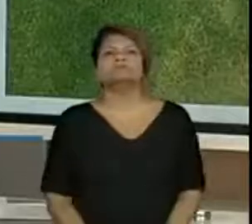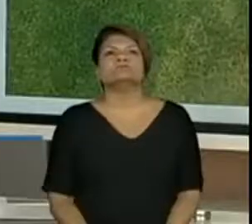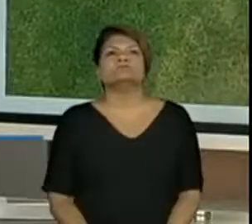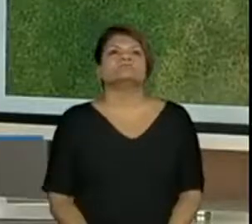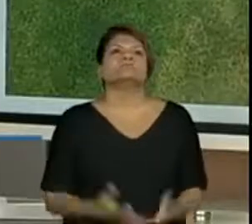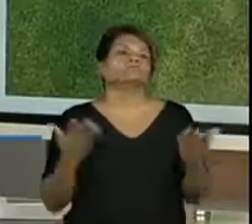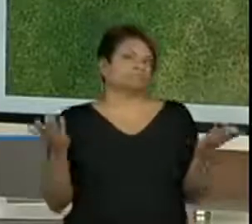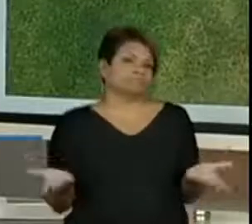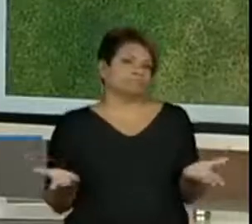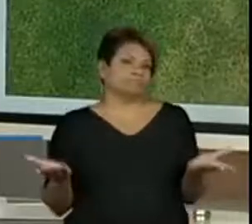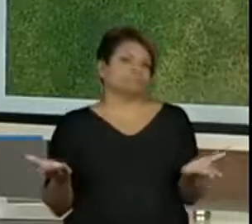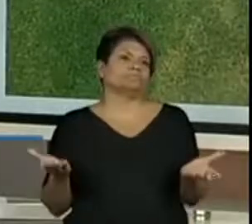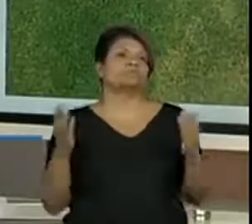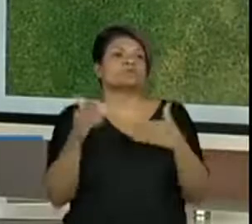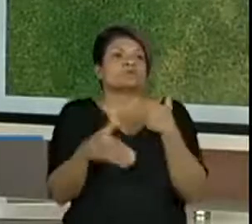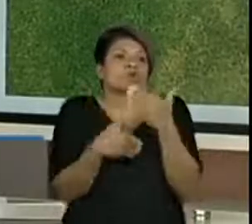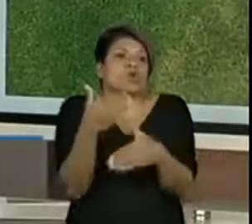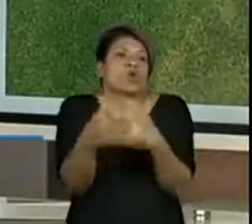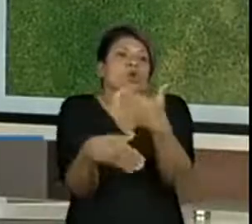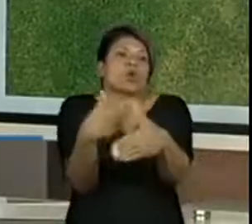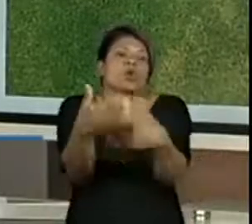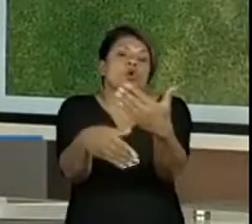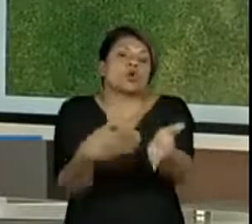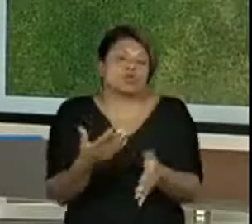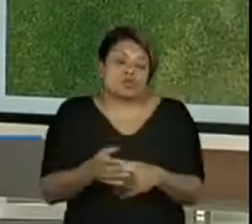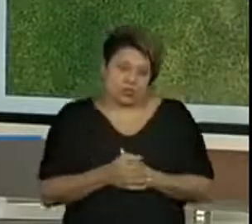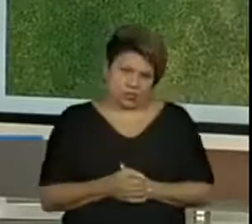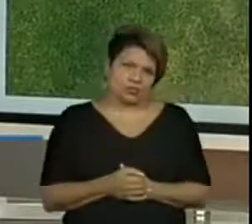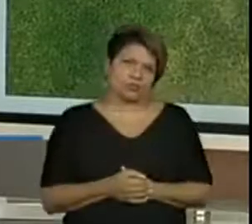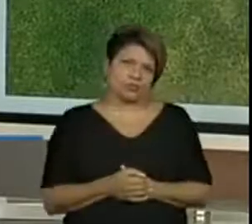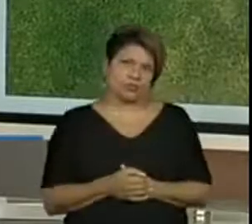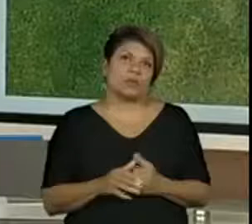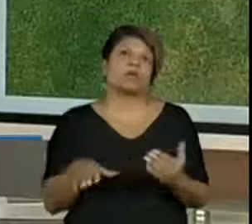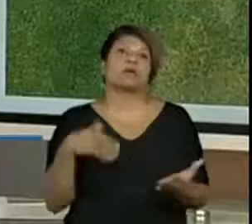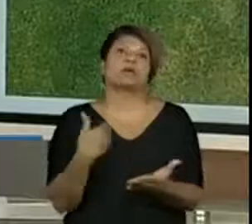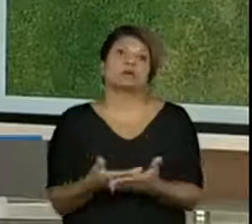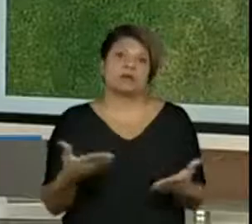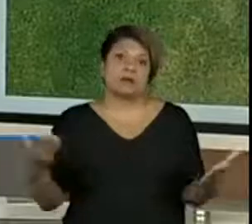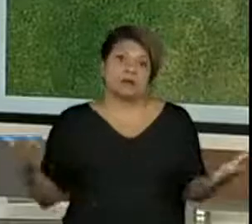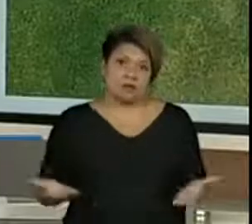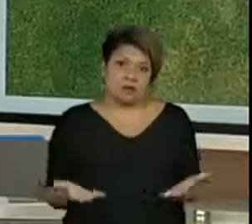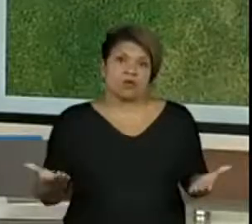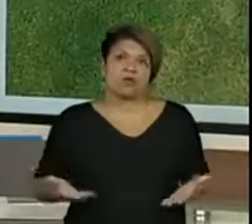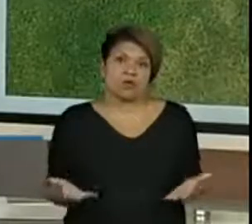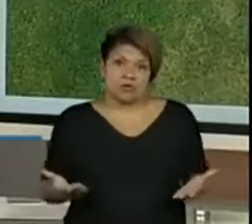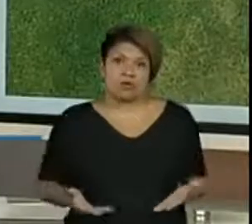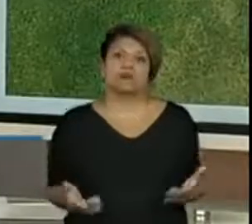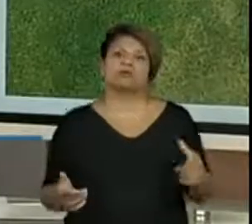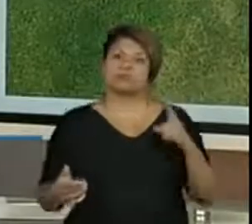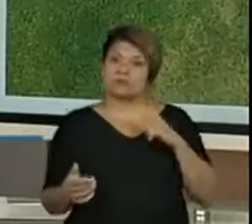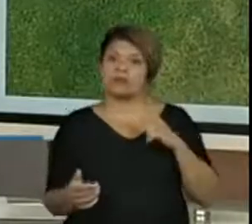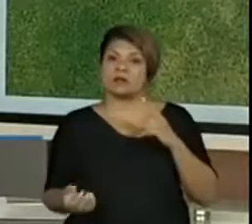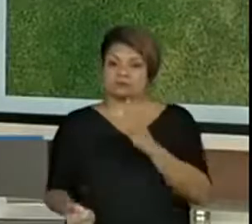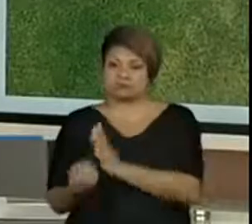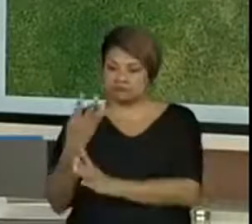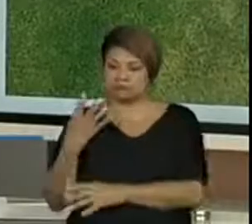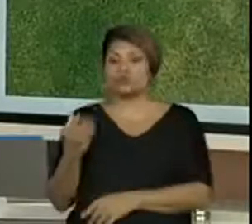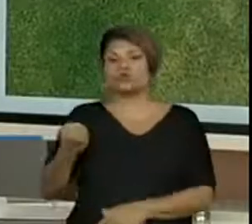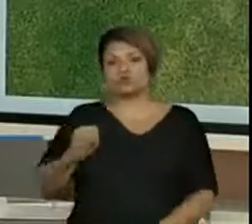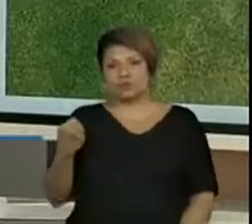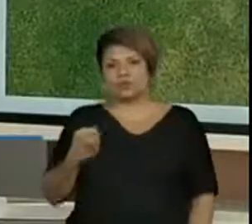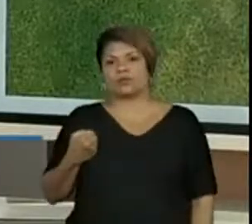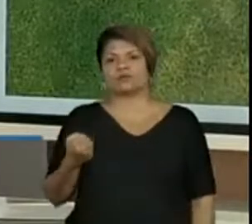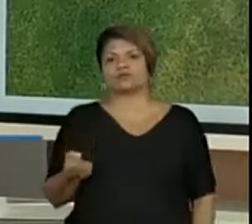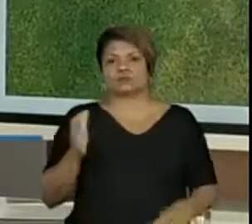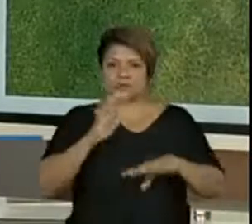Pois é, um longo processo até que temos, da maneira como temos os números, a contagem,